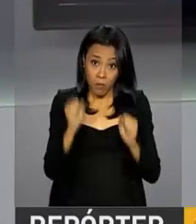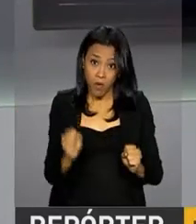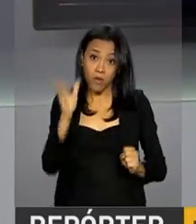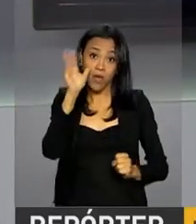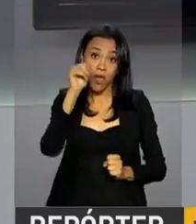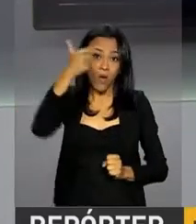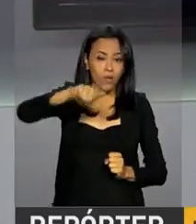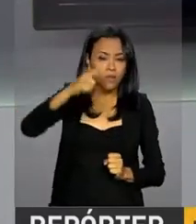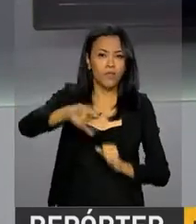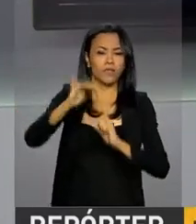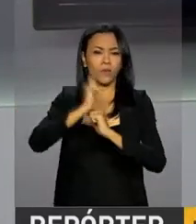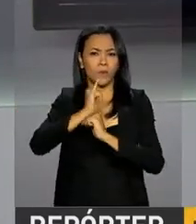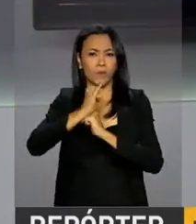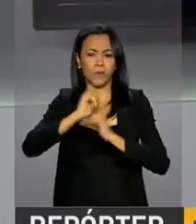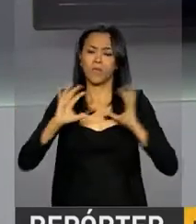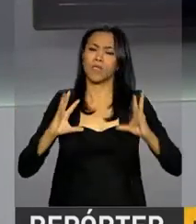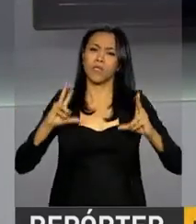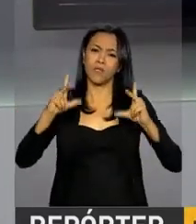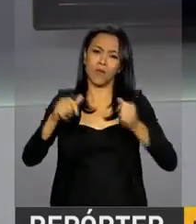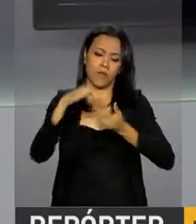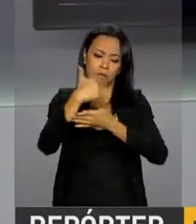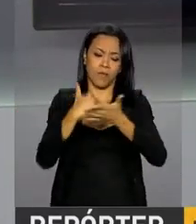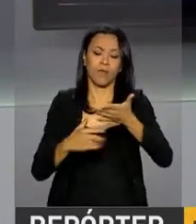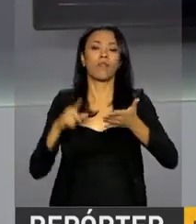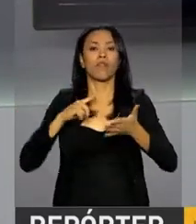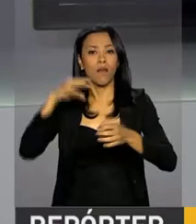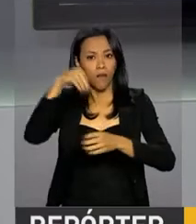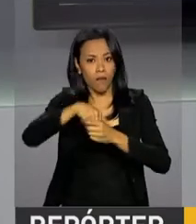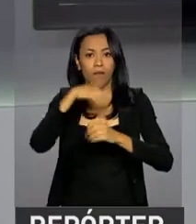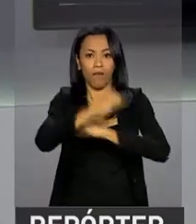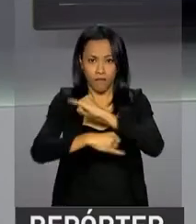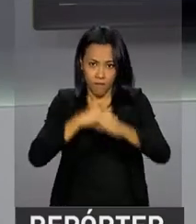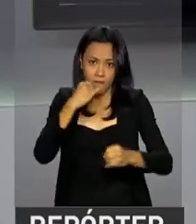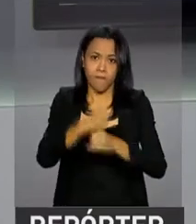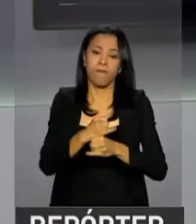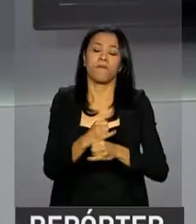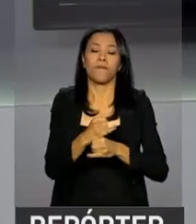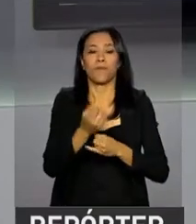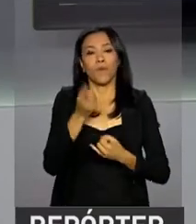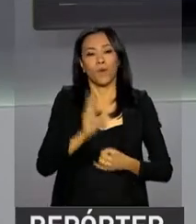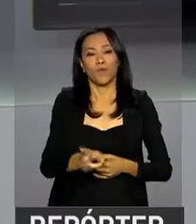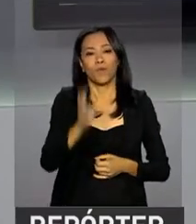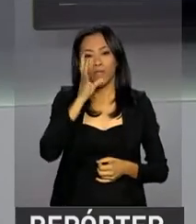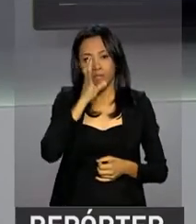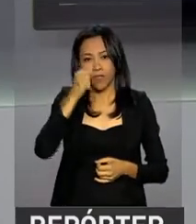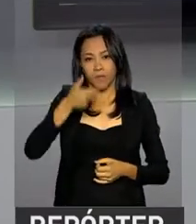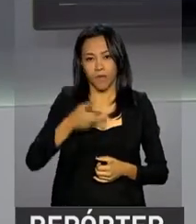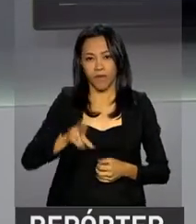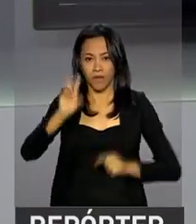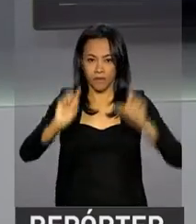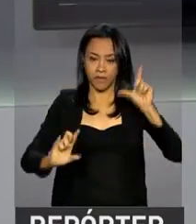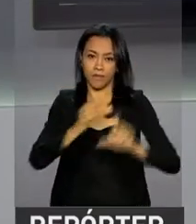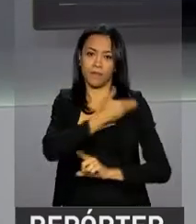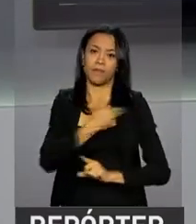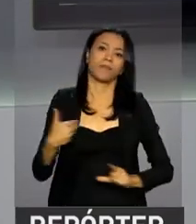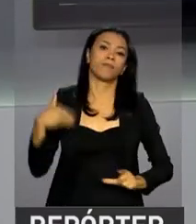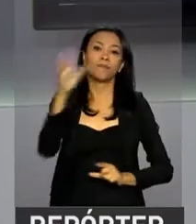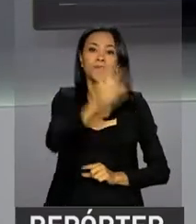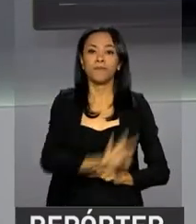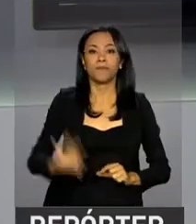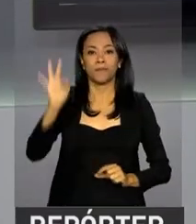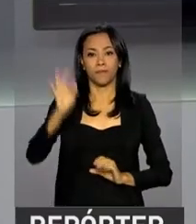reportagens no youtube e toda nossa programação também está na página da nbr a internet continue com a gente na nbr a tv do governo